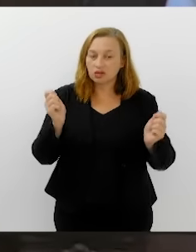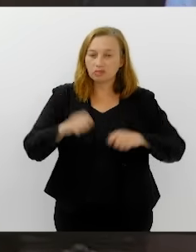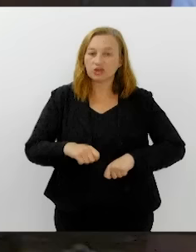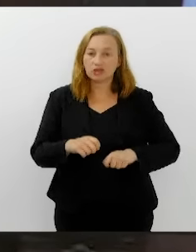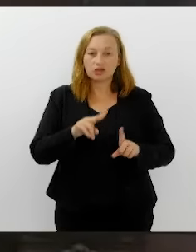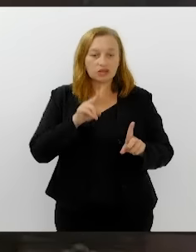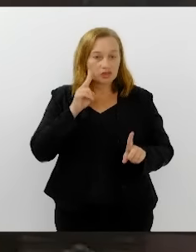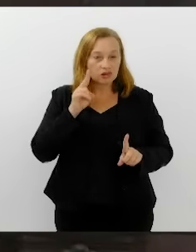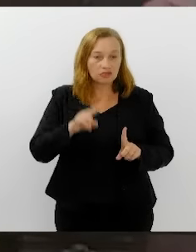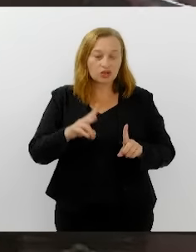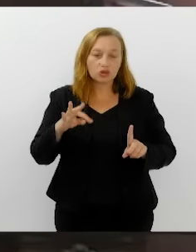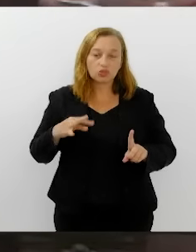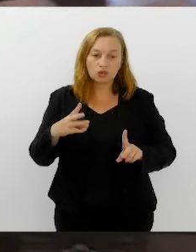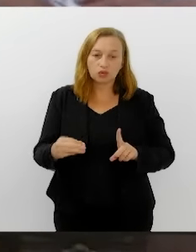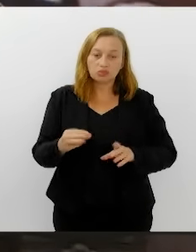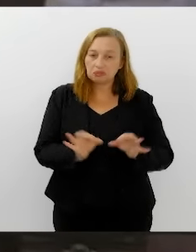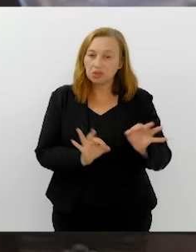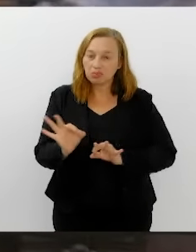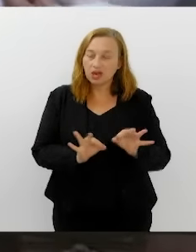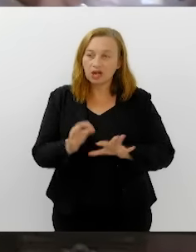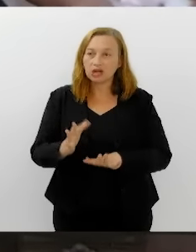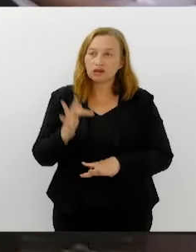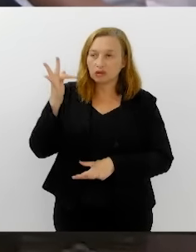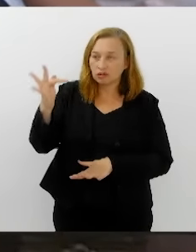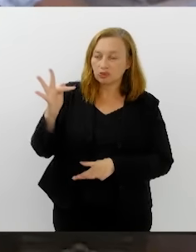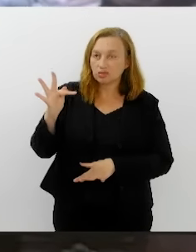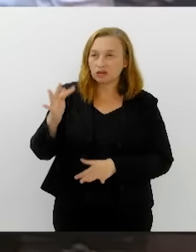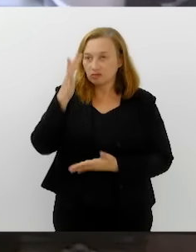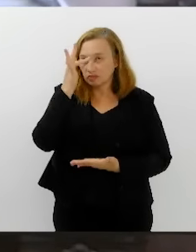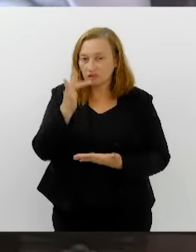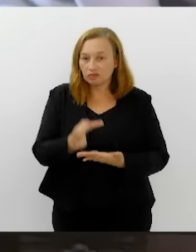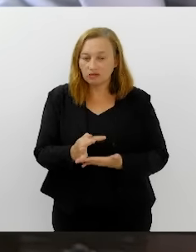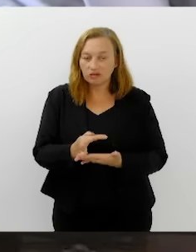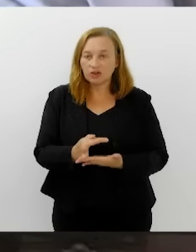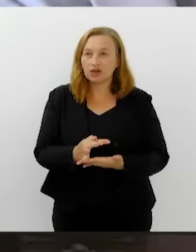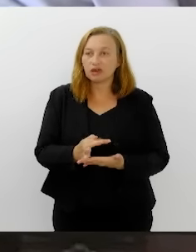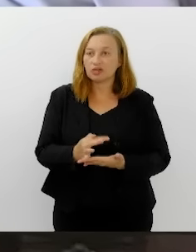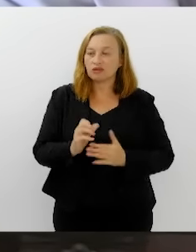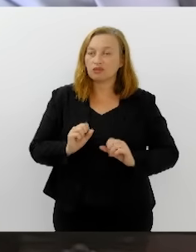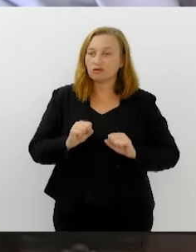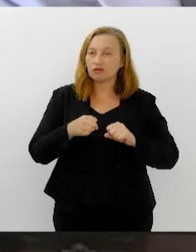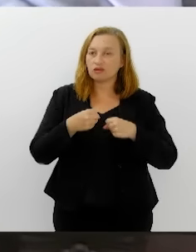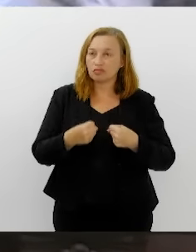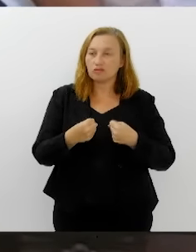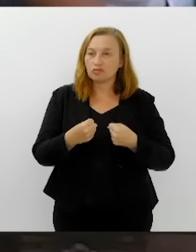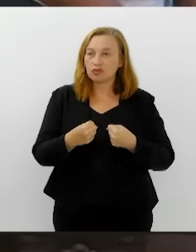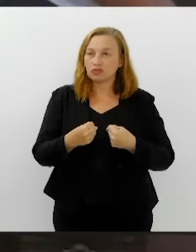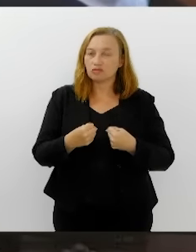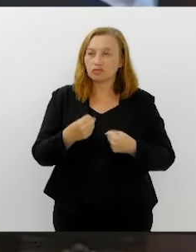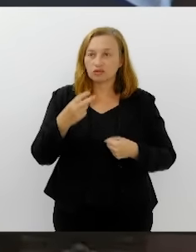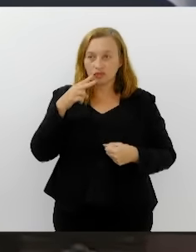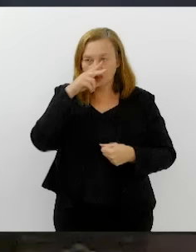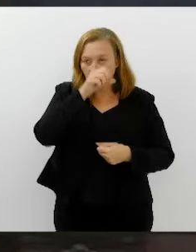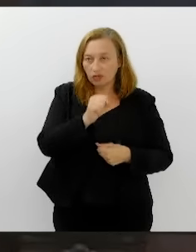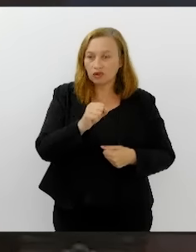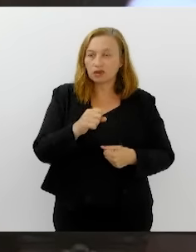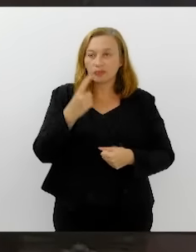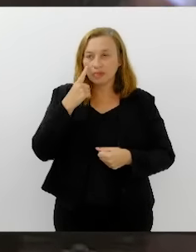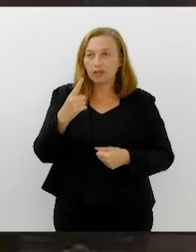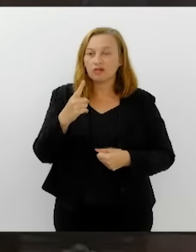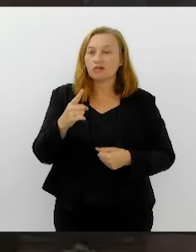do presente, de planejar para o futuro com uma fé inabalável e uma estratégia bem definida, fez dos Arautos do